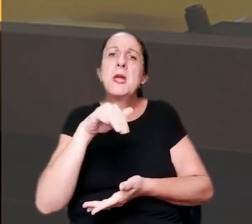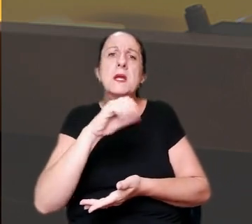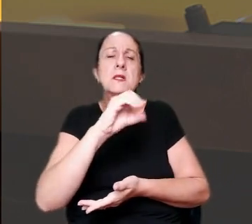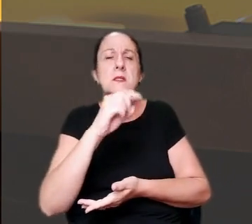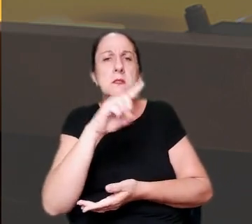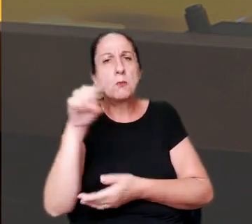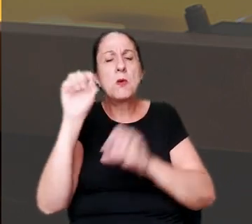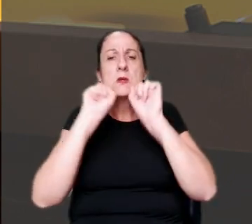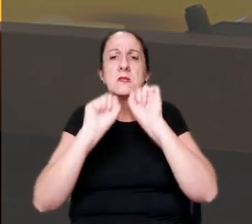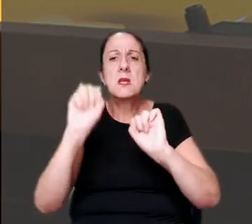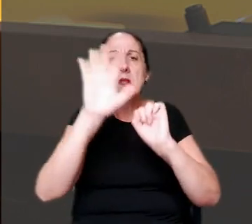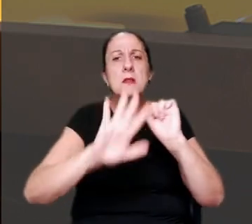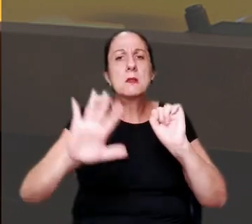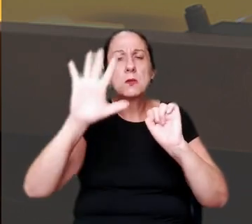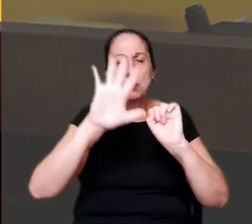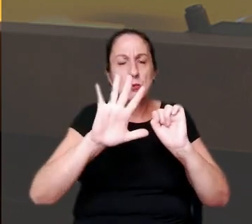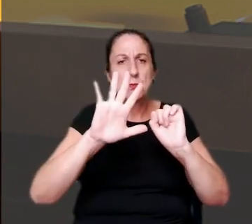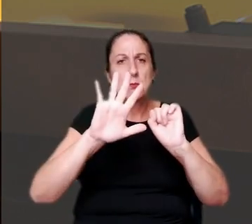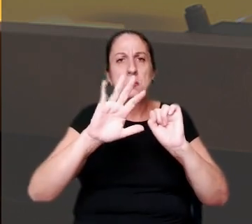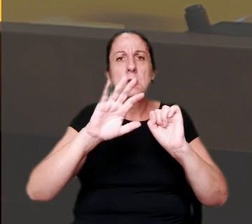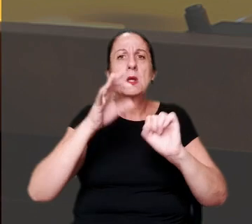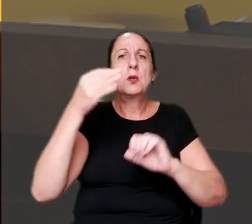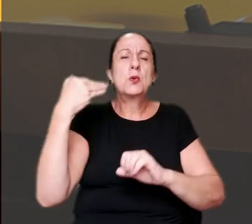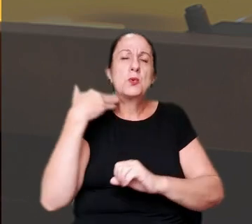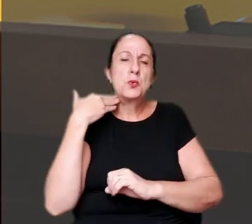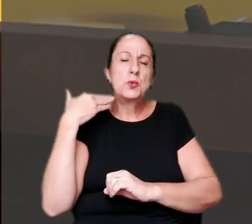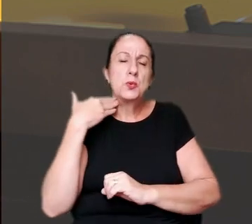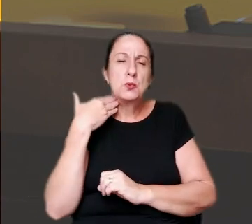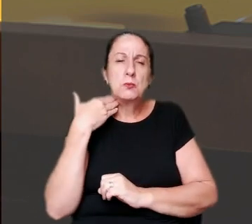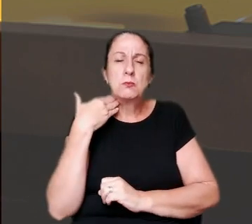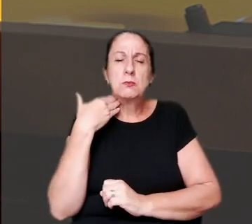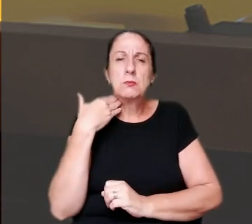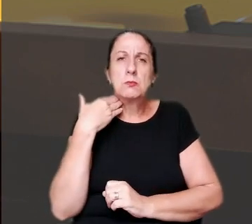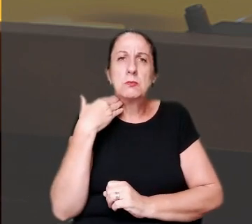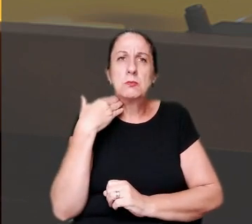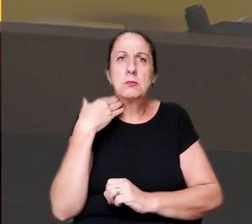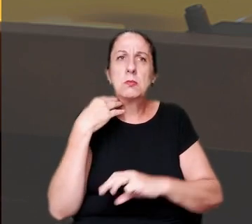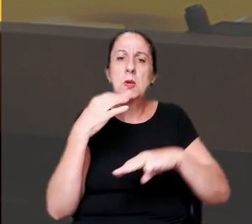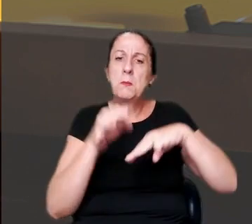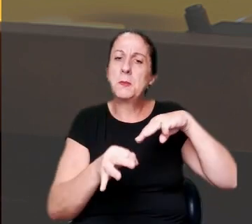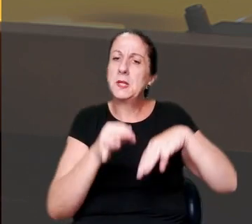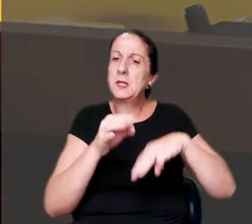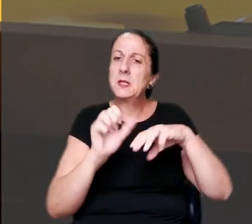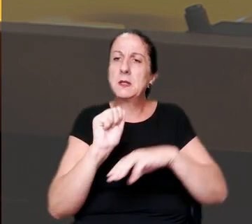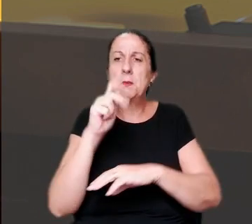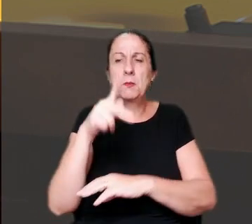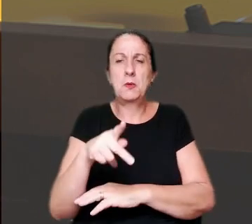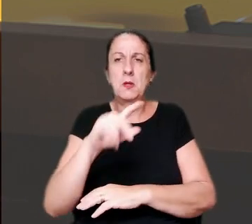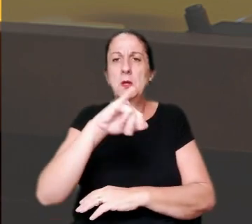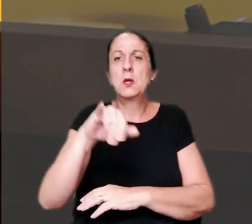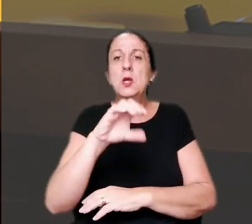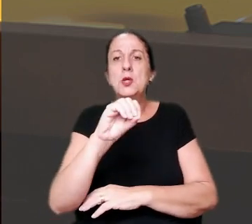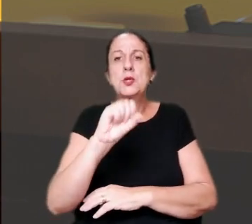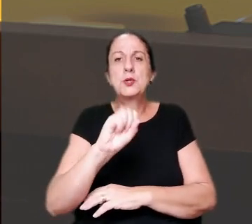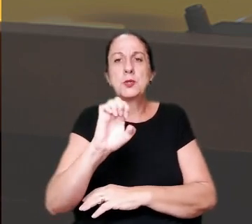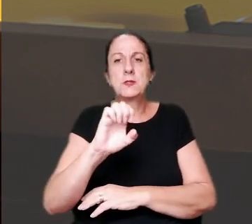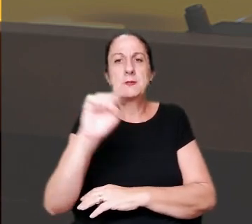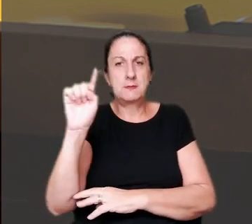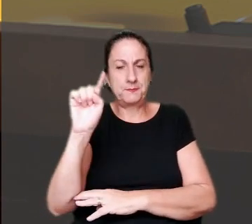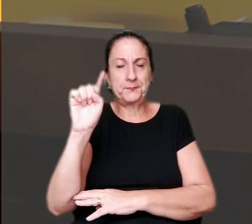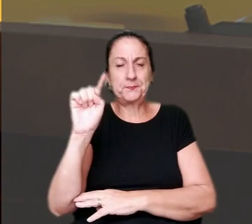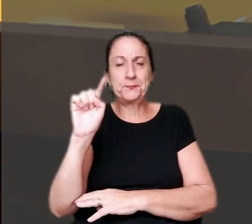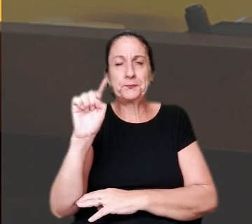minha nomeação. O secretário-geral era o juiz, o ministro